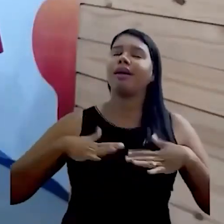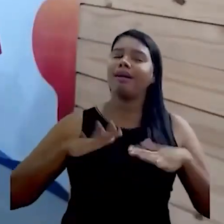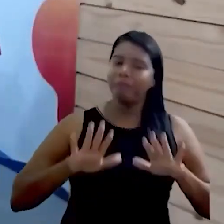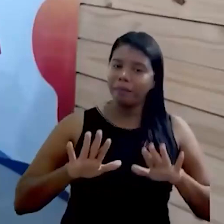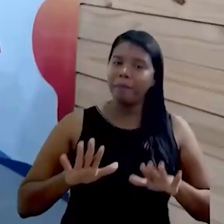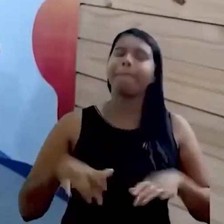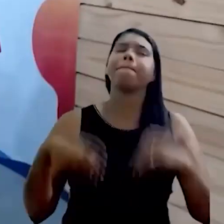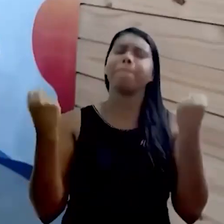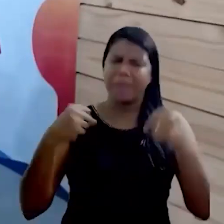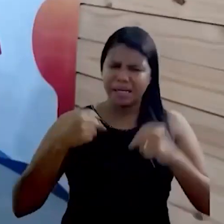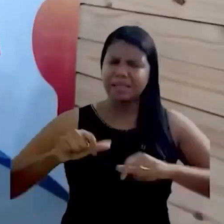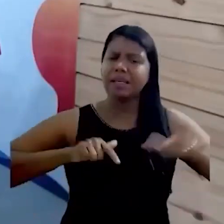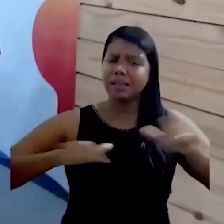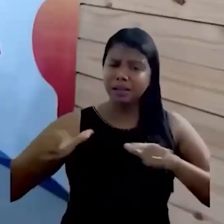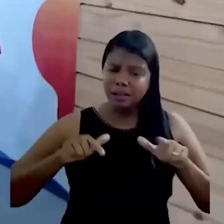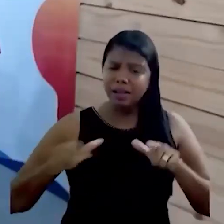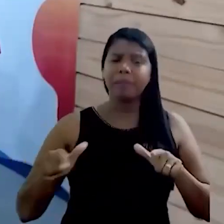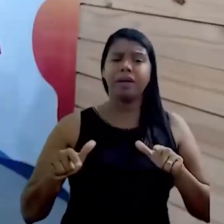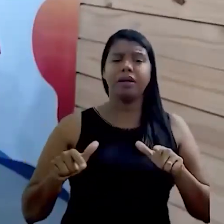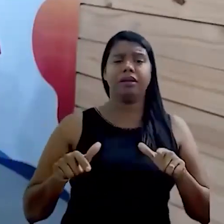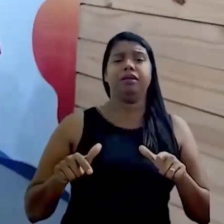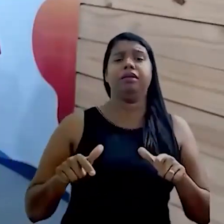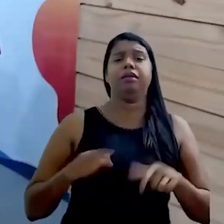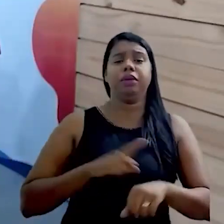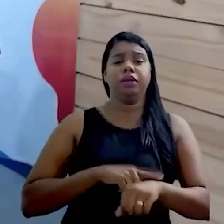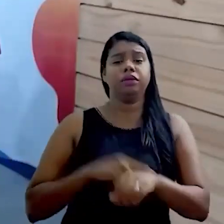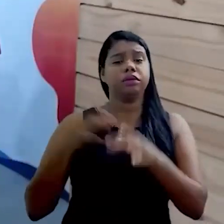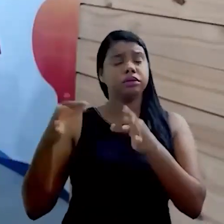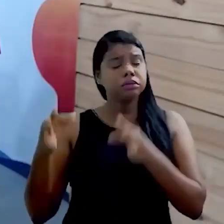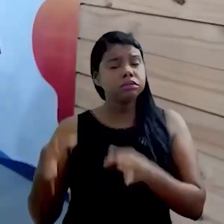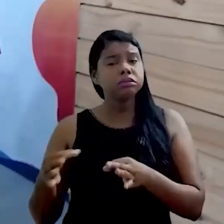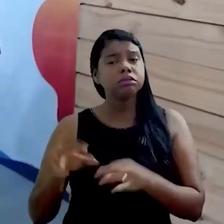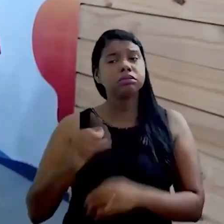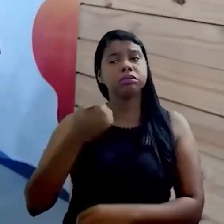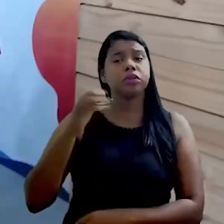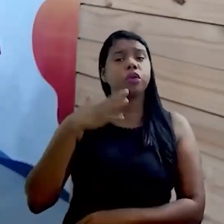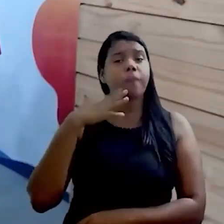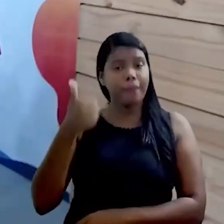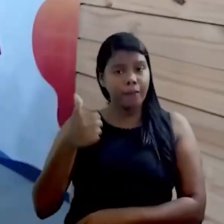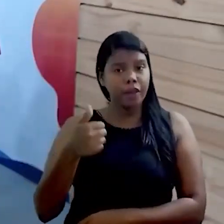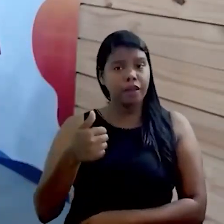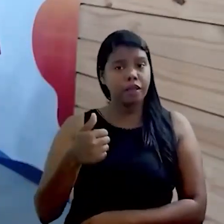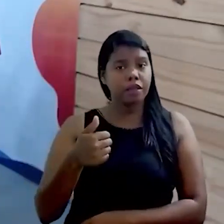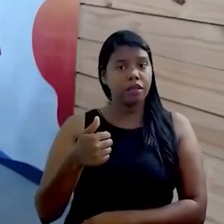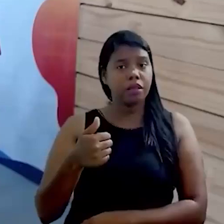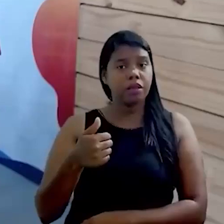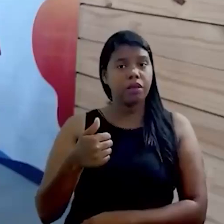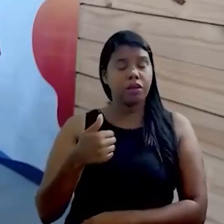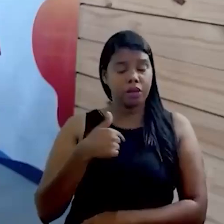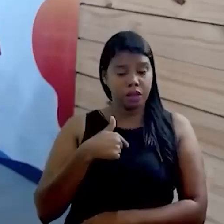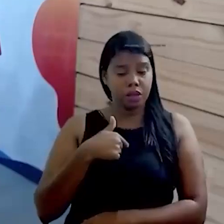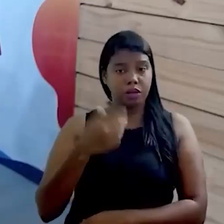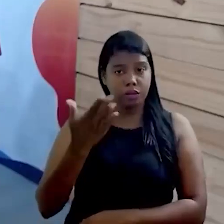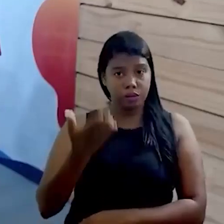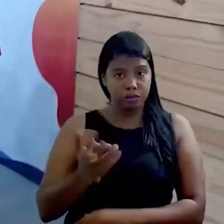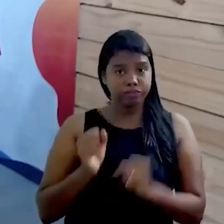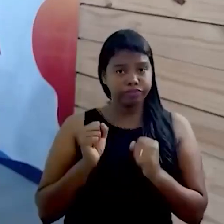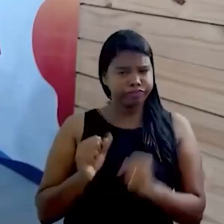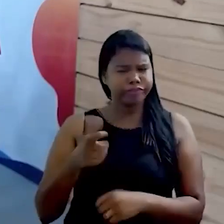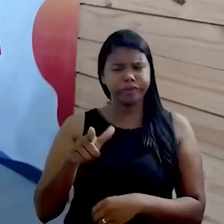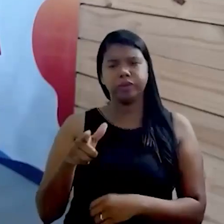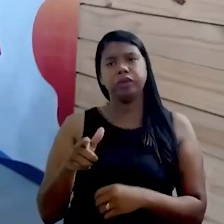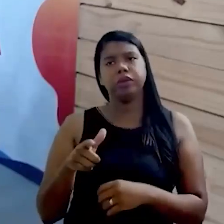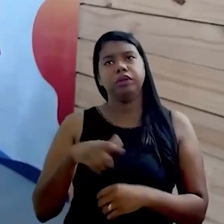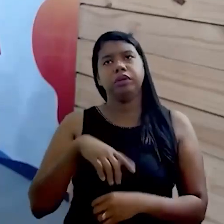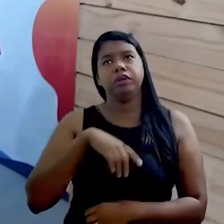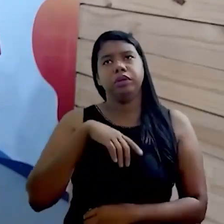tem que trabalhar, mas tipo, a gente tem que dar o nosso 100%, o melhor que a gente pode, não adoecer por conta do trabalho, não